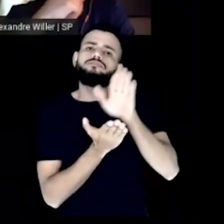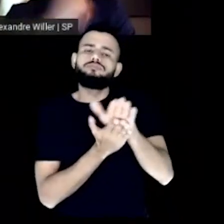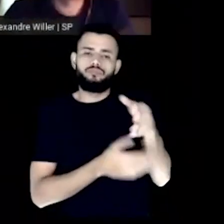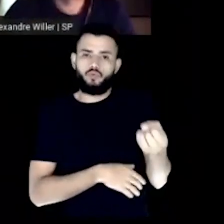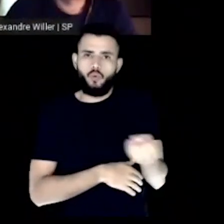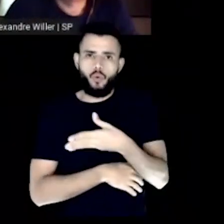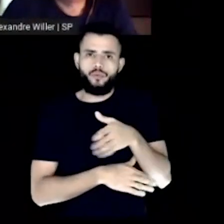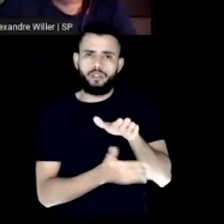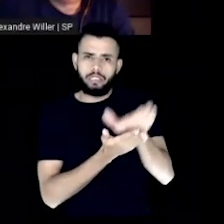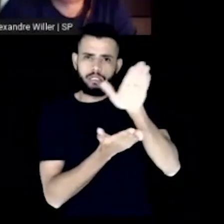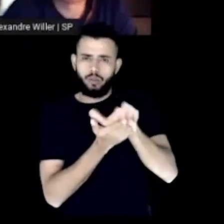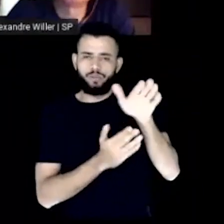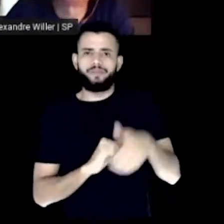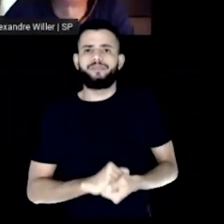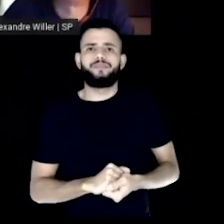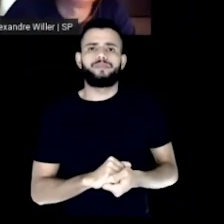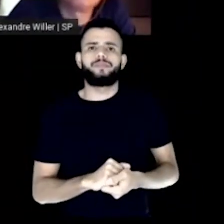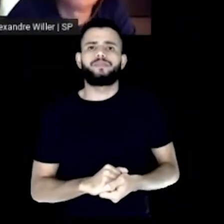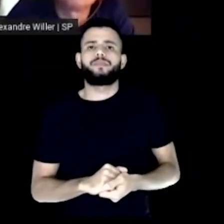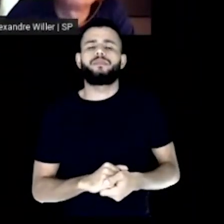né, numa nova edição.